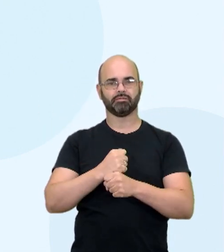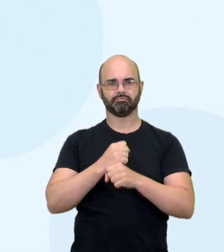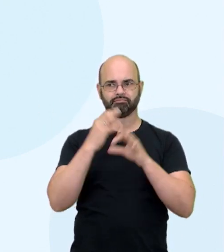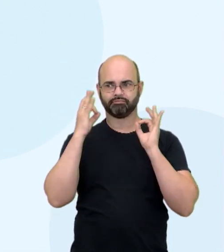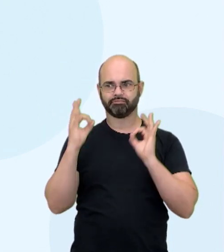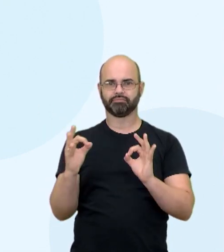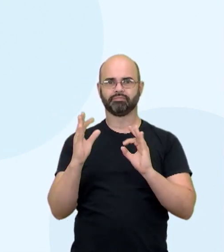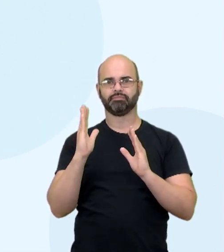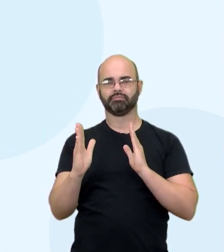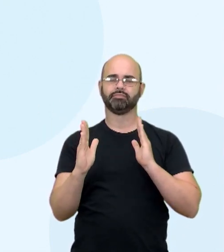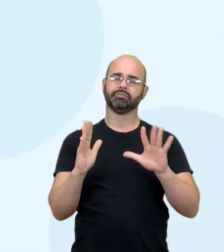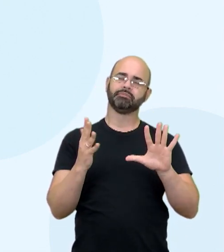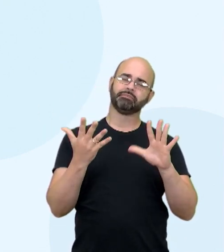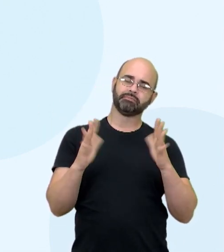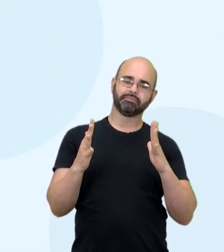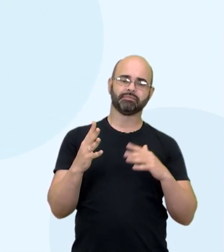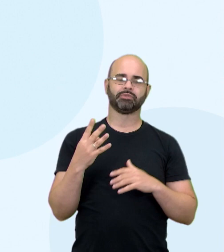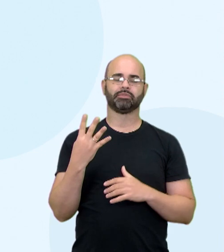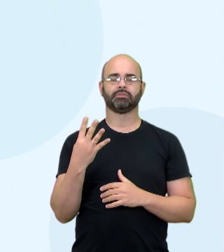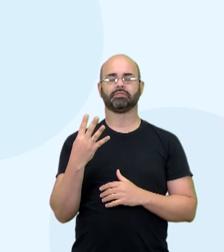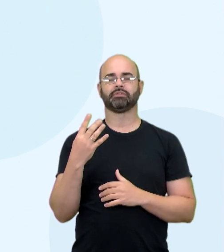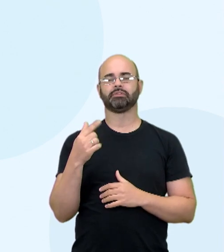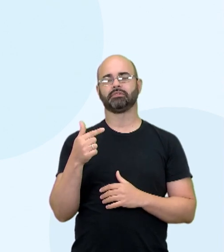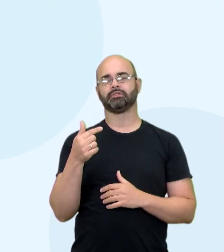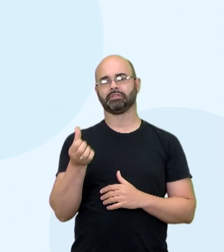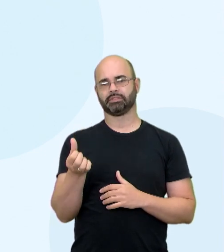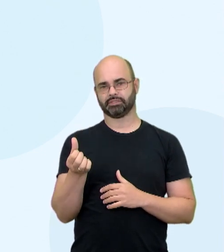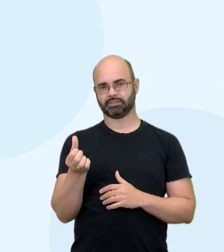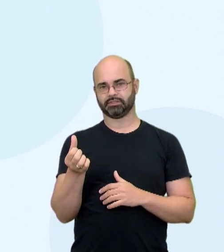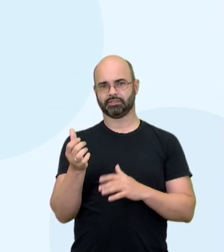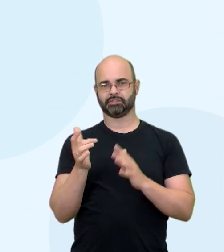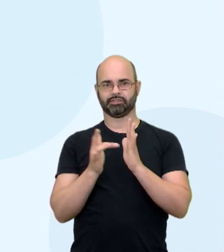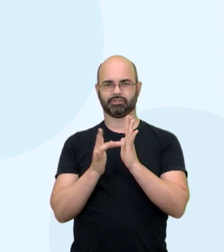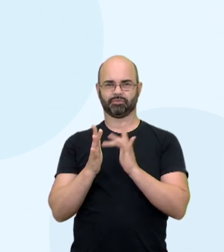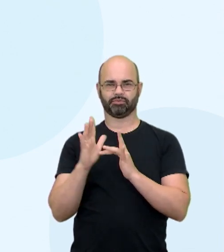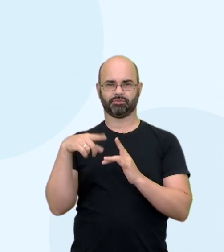gente colocaria de 476 depois de Cristo até